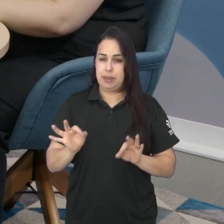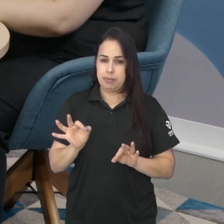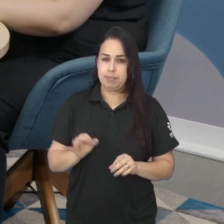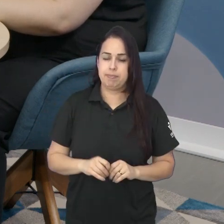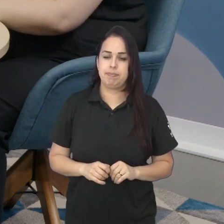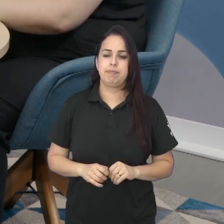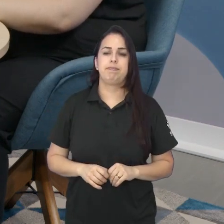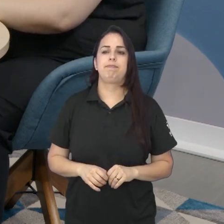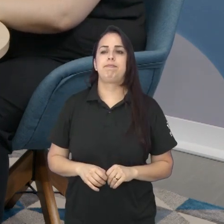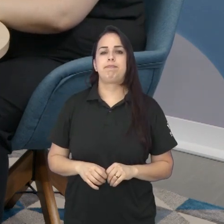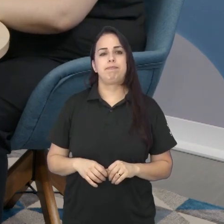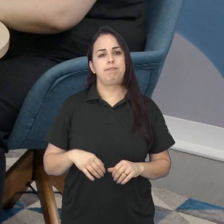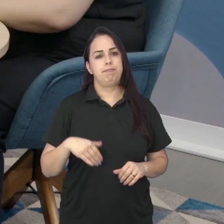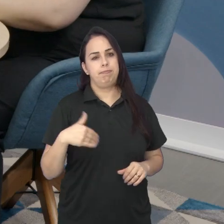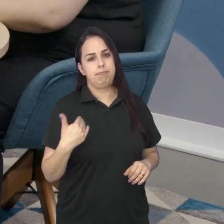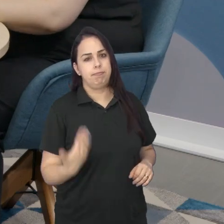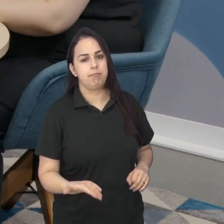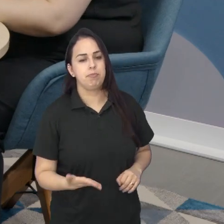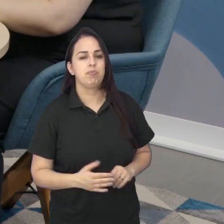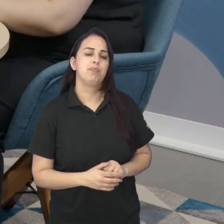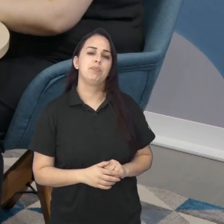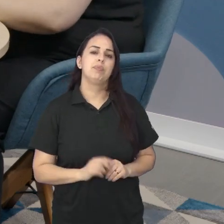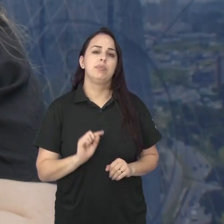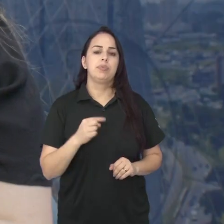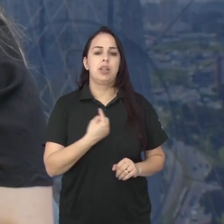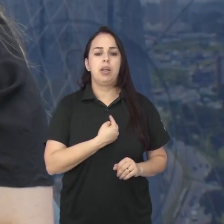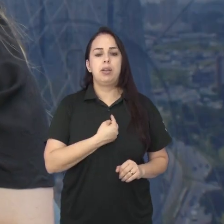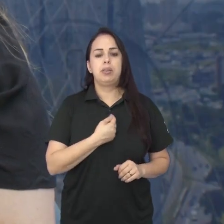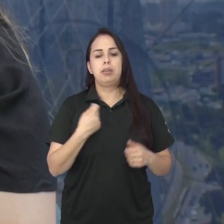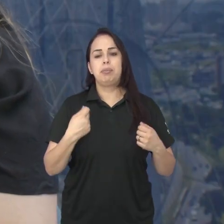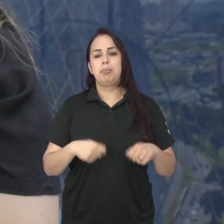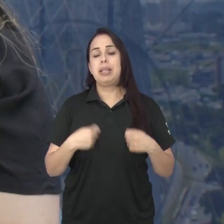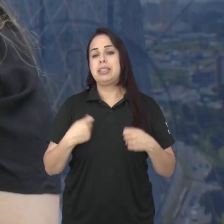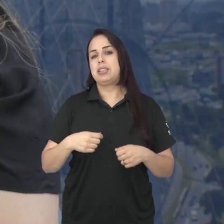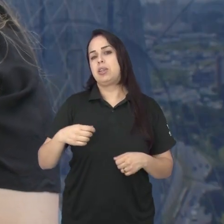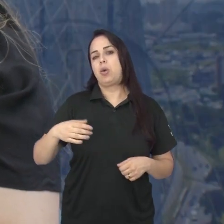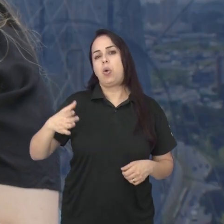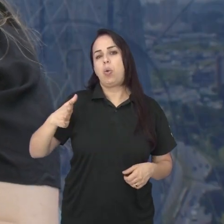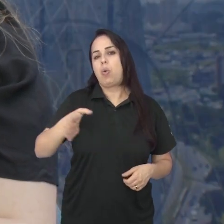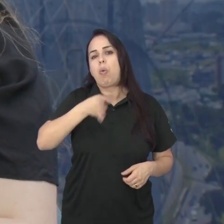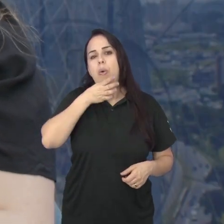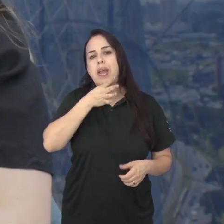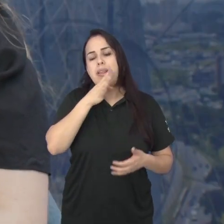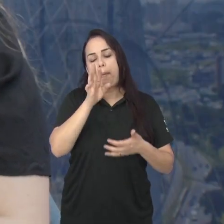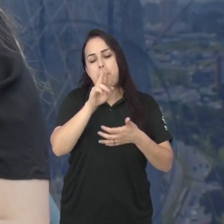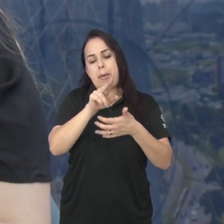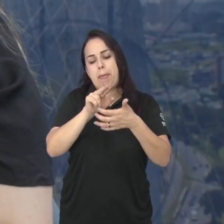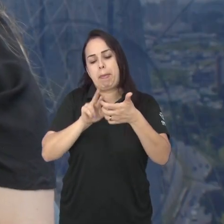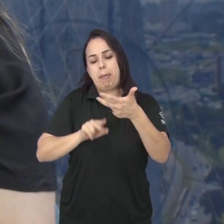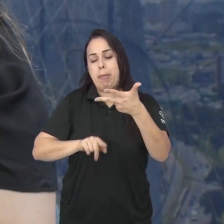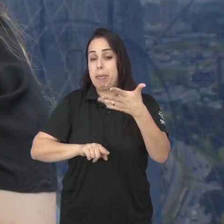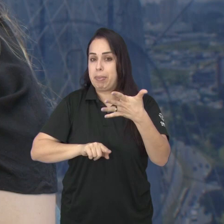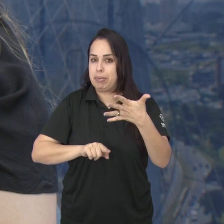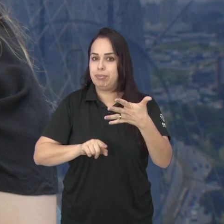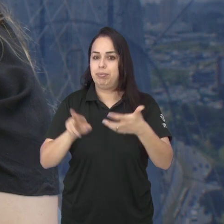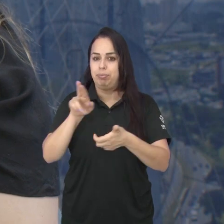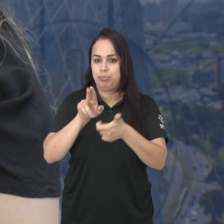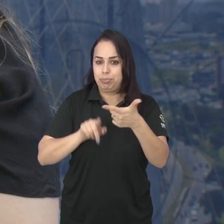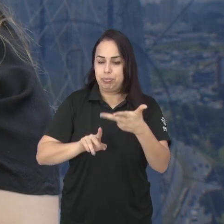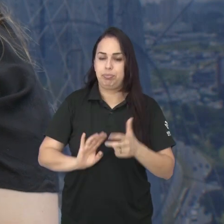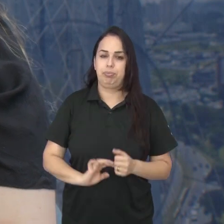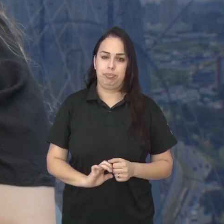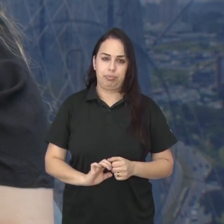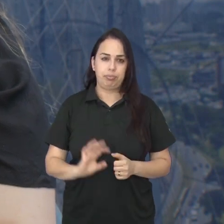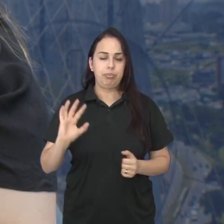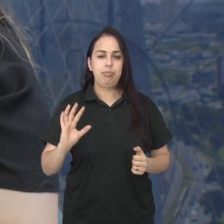vai. Então, é assim, a gente precisa tomar conhecimento de algumas coisas. O